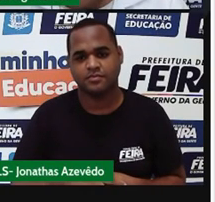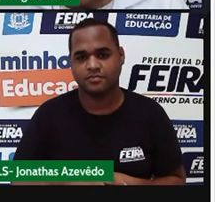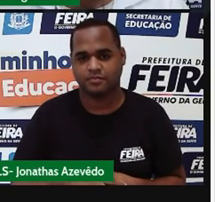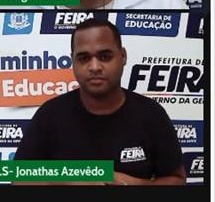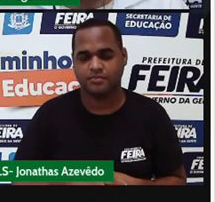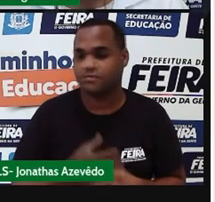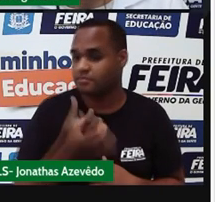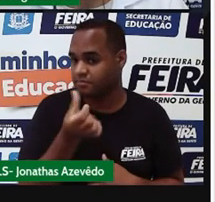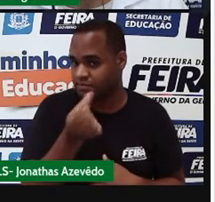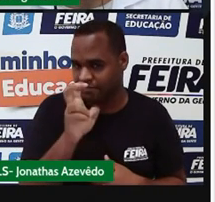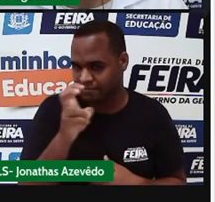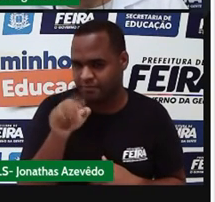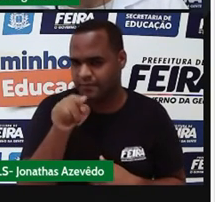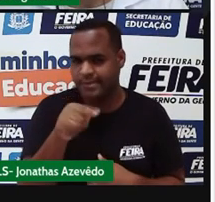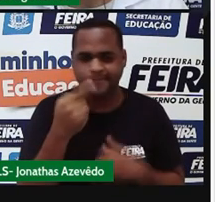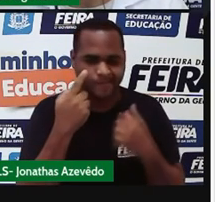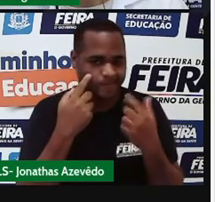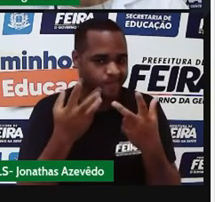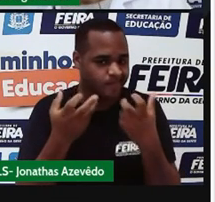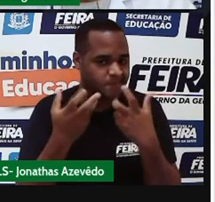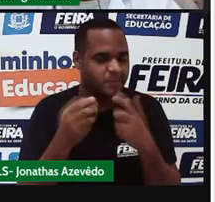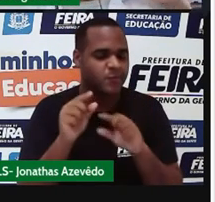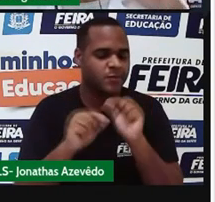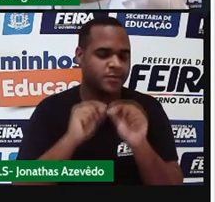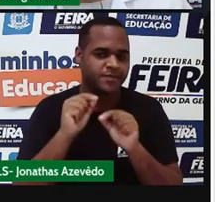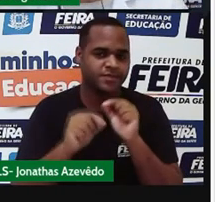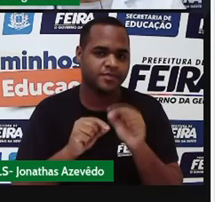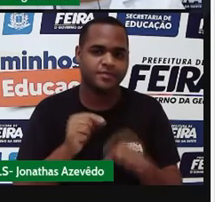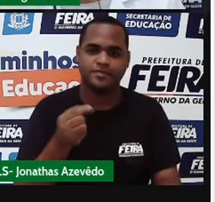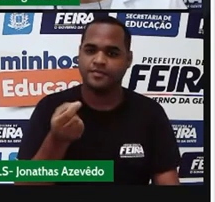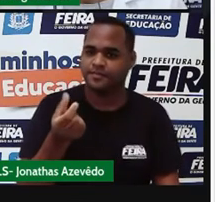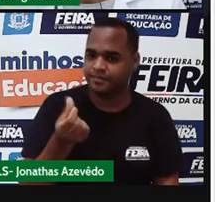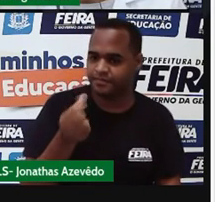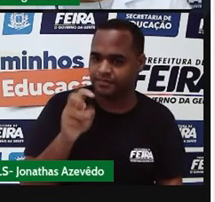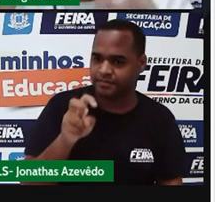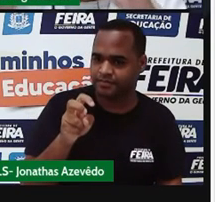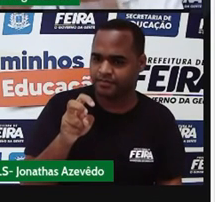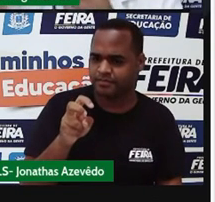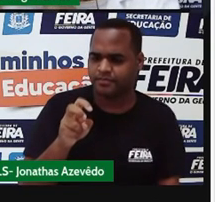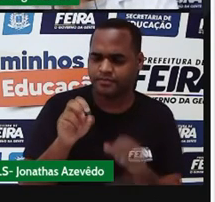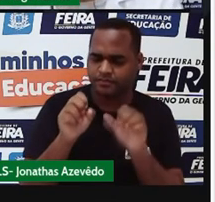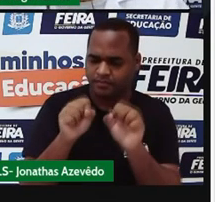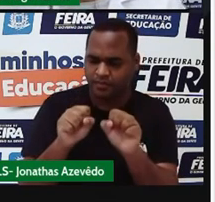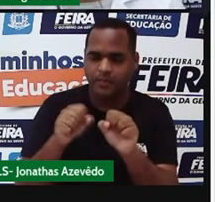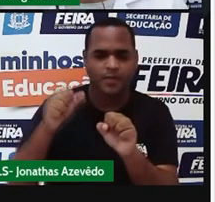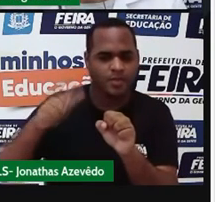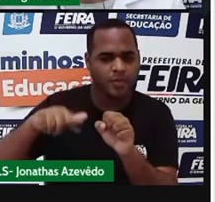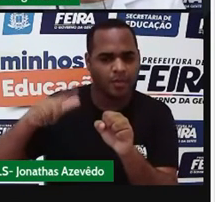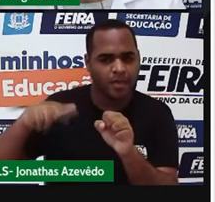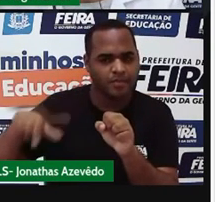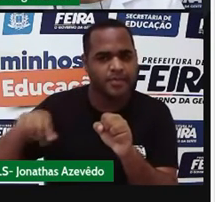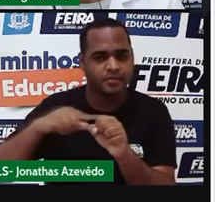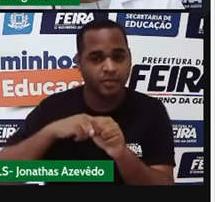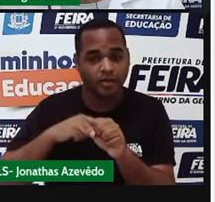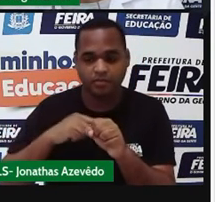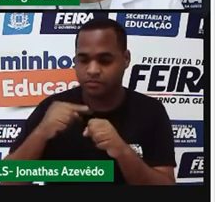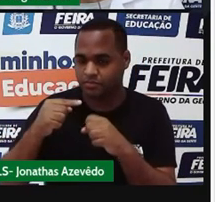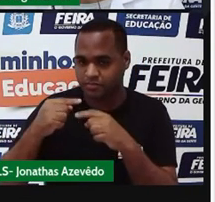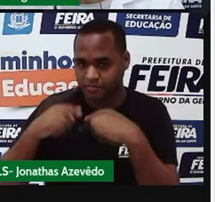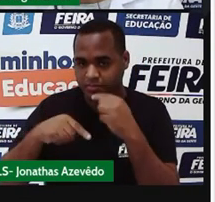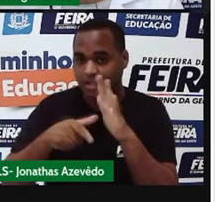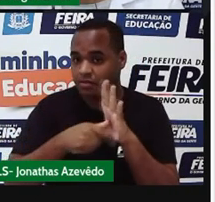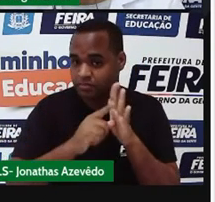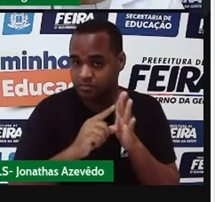Oi e aí você vai agora olhar o seguinte você sempre cinco que é o que está se repetindo depois da vírgula